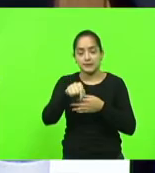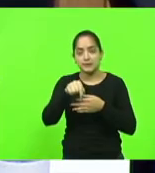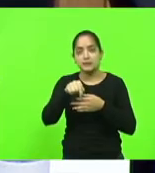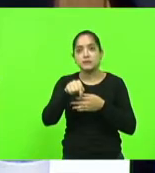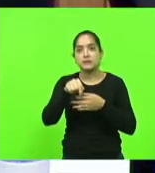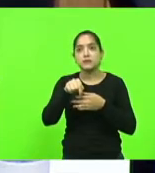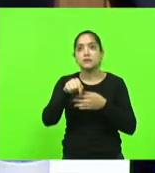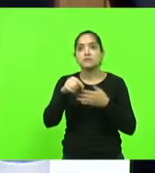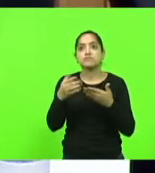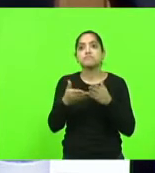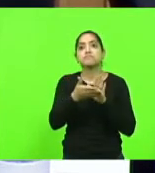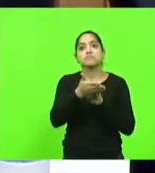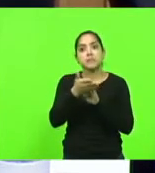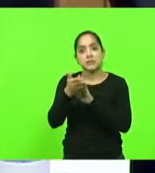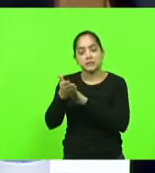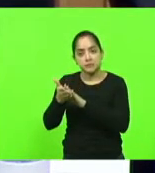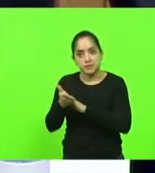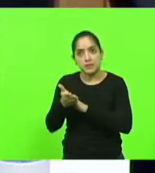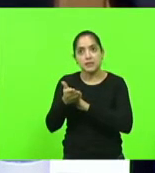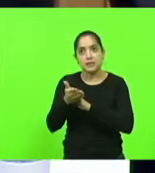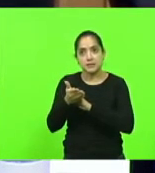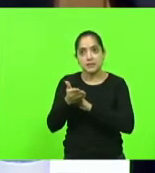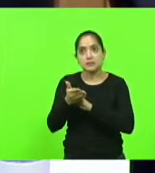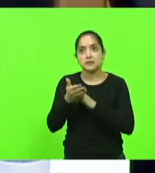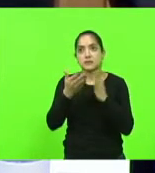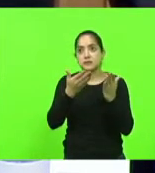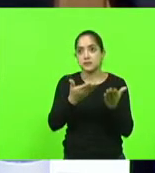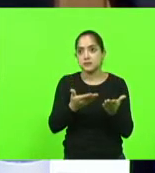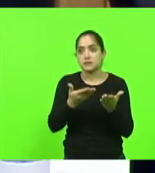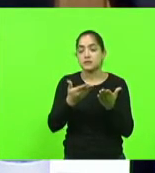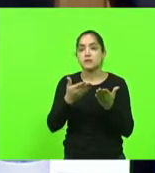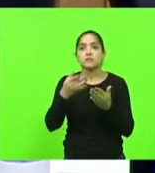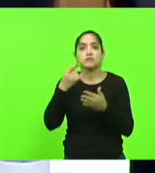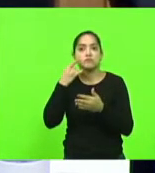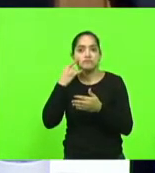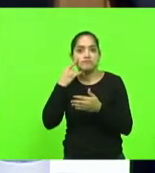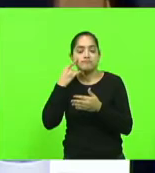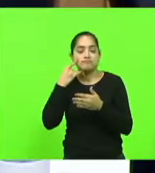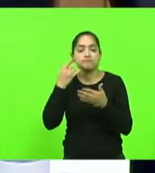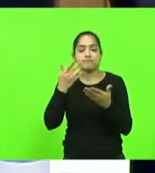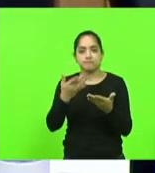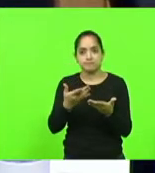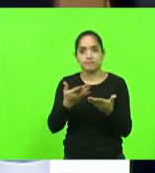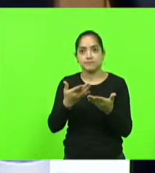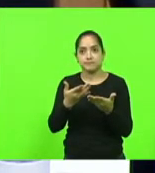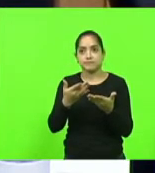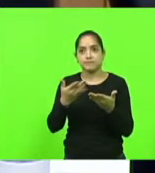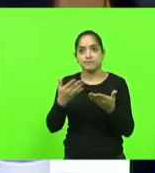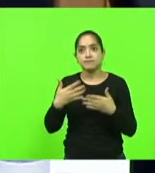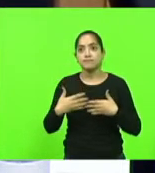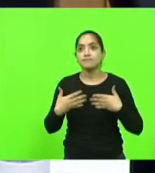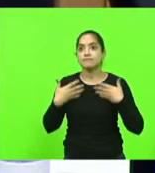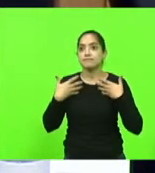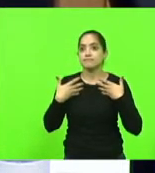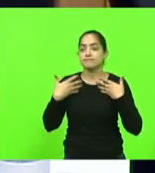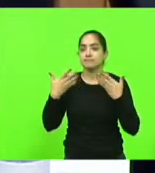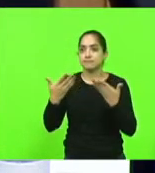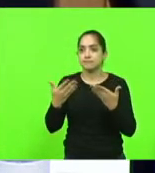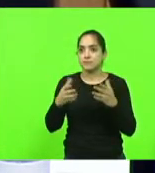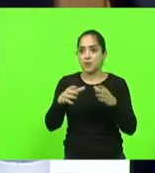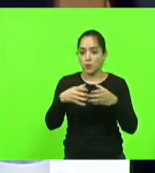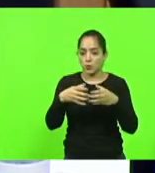Então, está de parabéns. Dê um abraço, presidente, no presidente Mauro de Nadal, que realmente nos engrandece muito. Parabéns a toda a